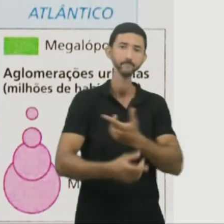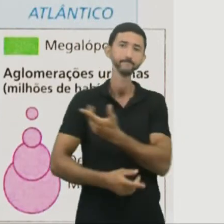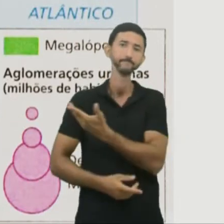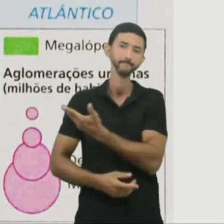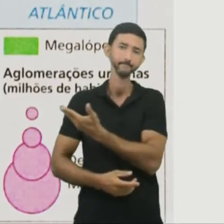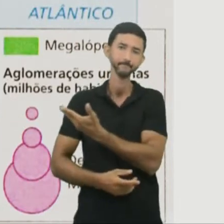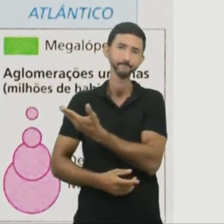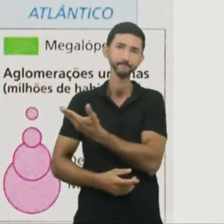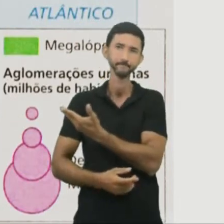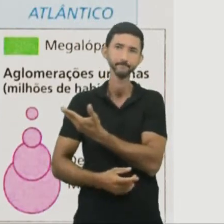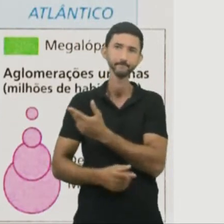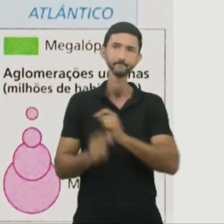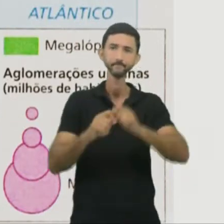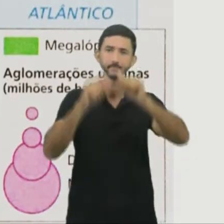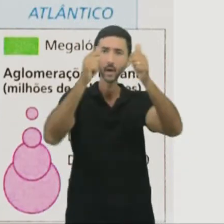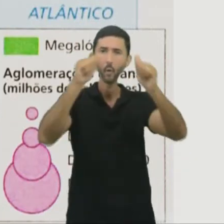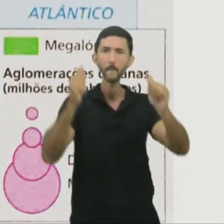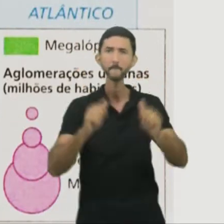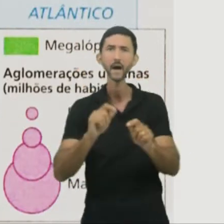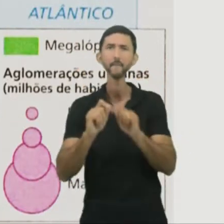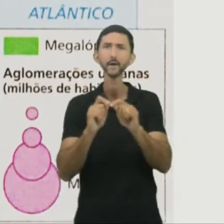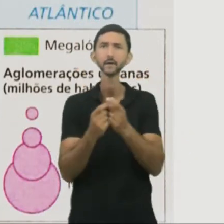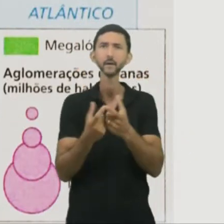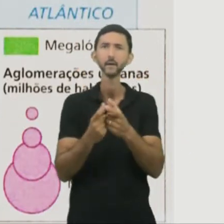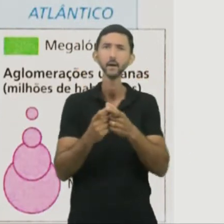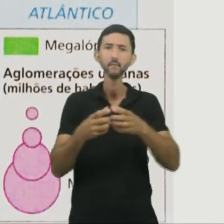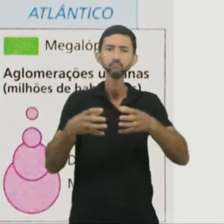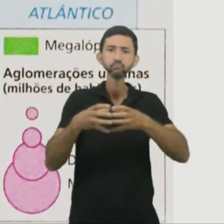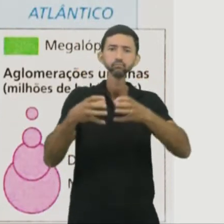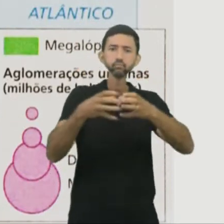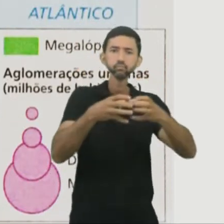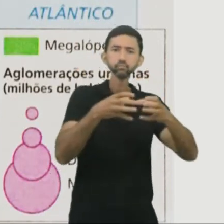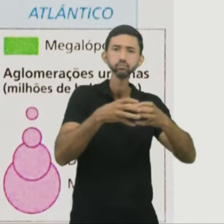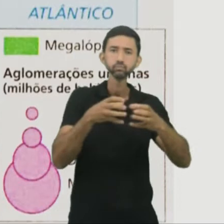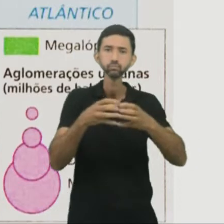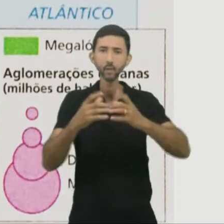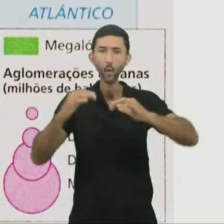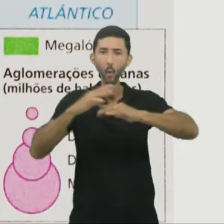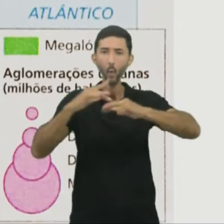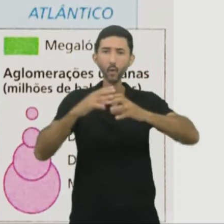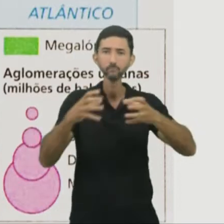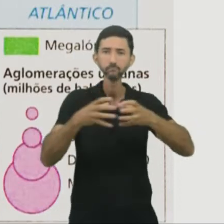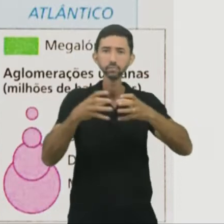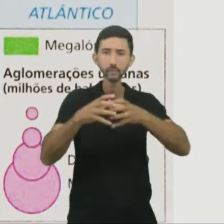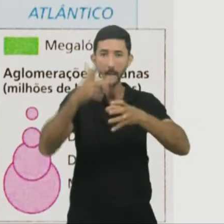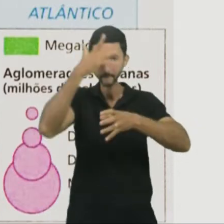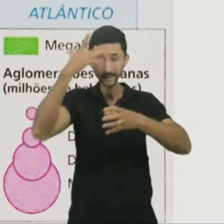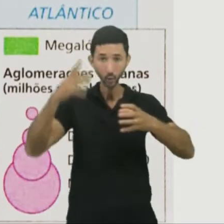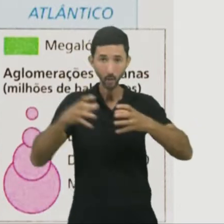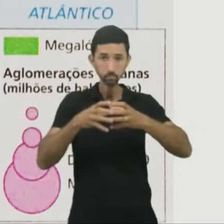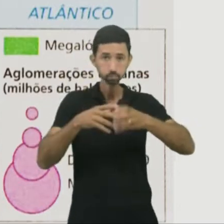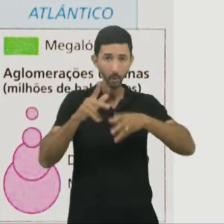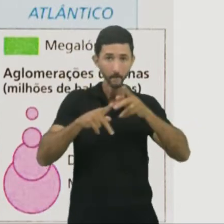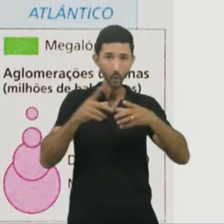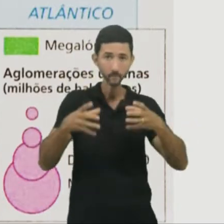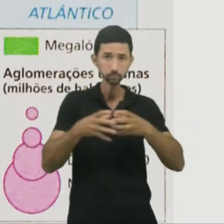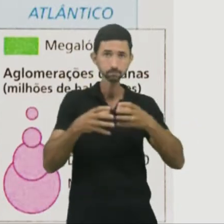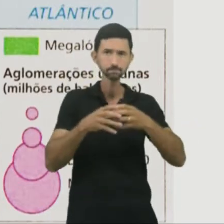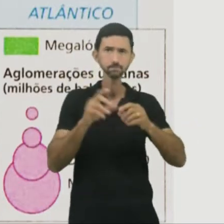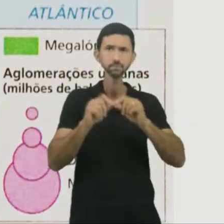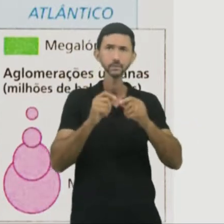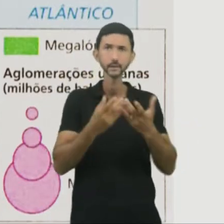mapa que vocês estão vendo as grandes aglomerações urbanas nos Estados Unidos, onde se